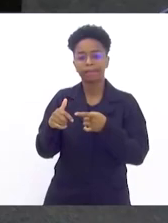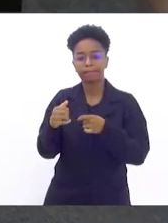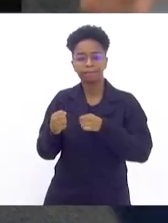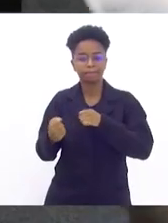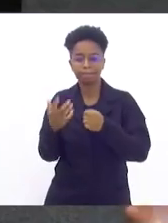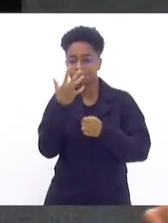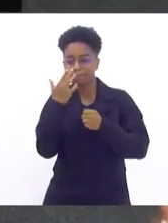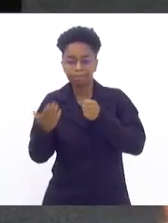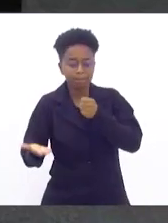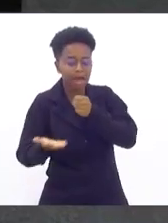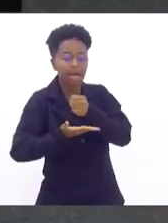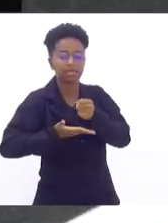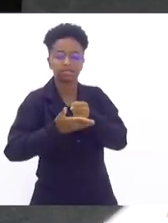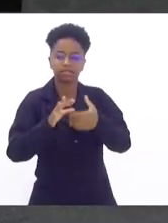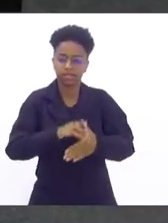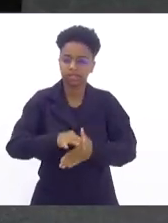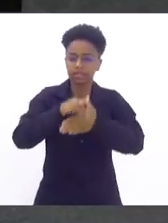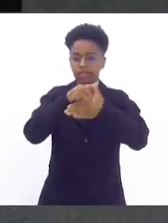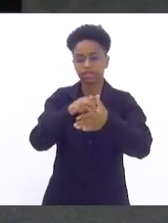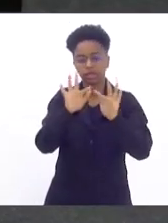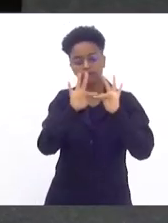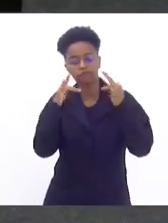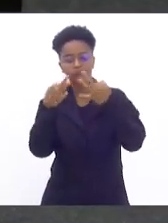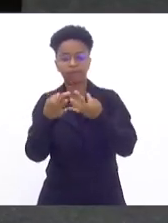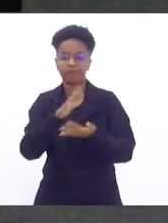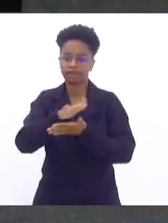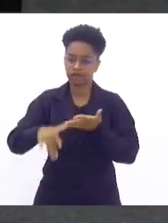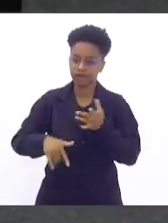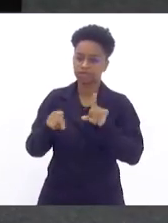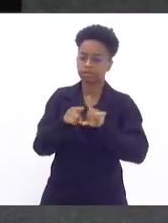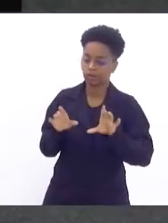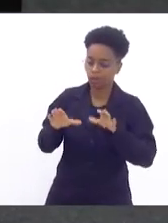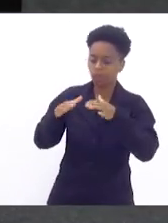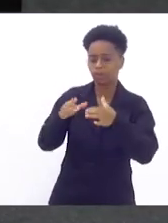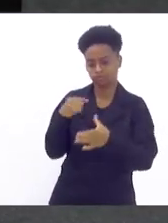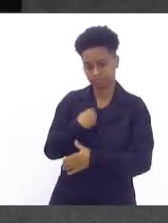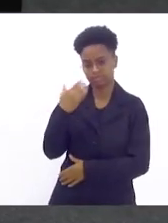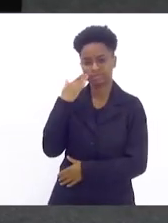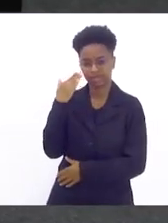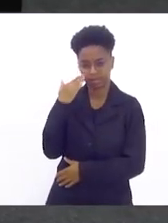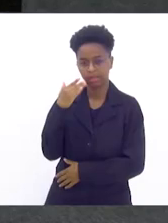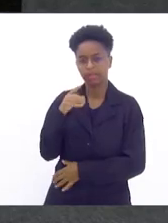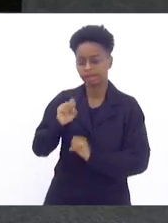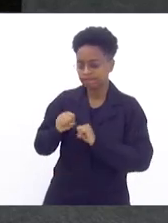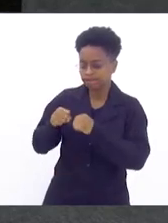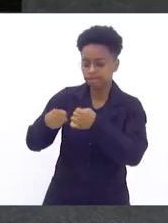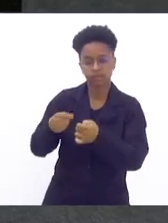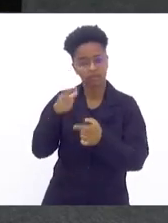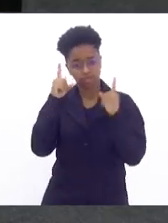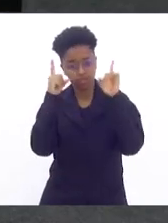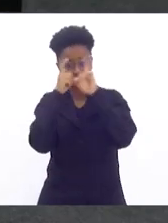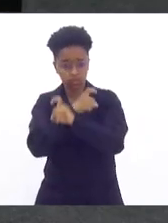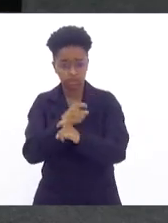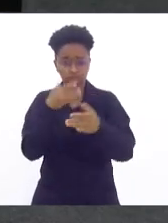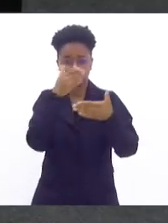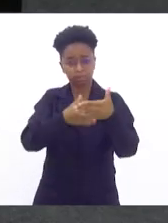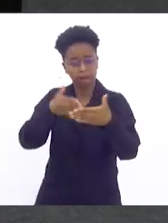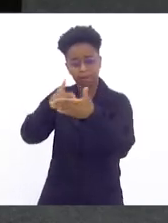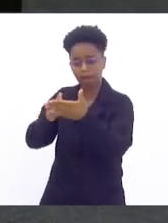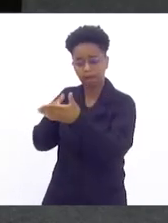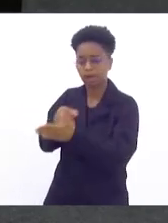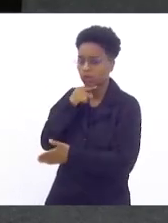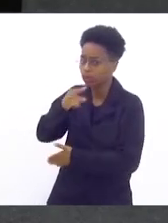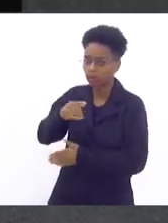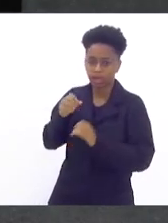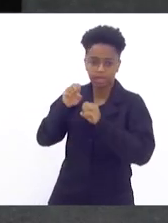de Muitas comunidades e muitas das vezes são chefes de família como a gente sabe né enfrentam dificuldade de acesso à educação para